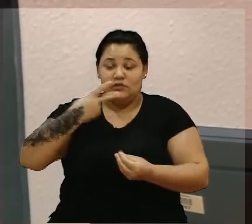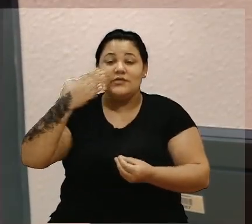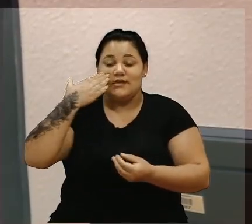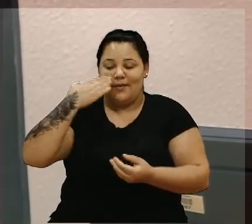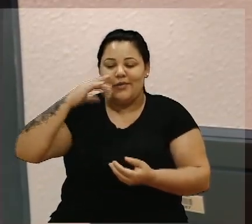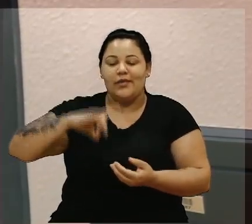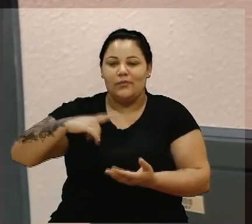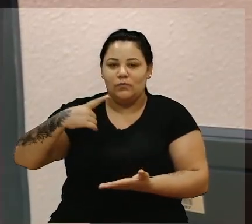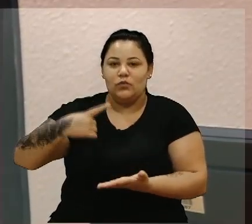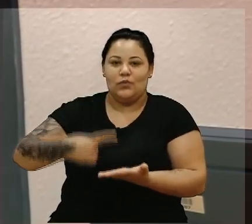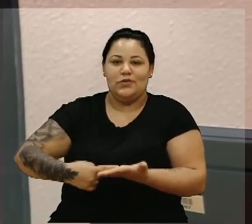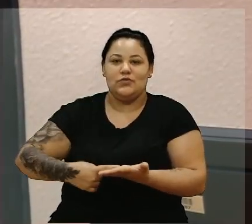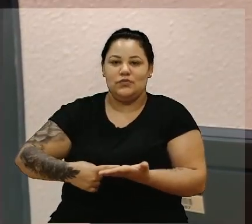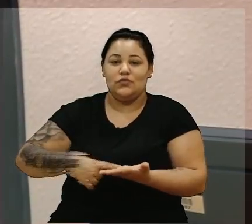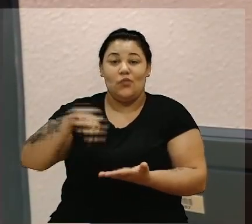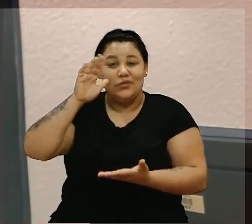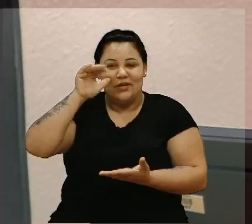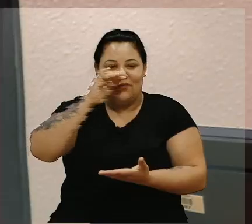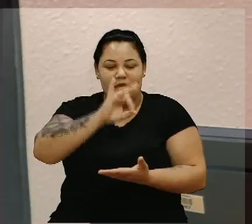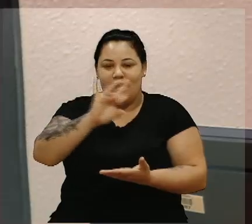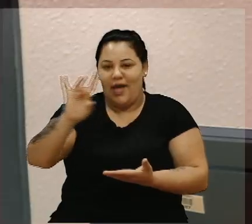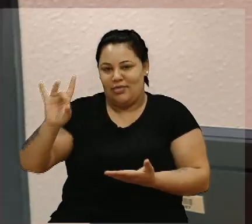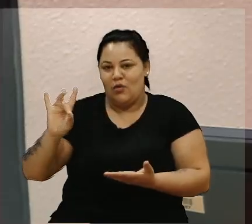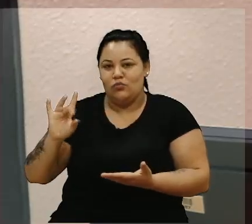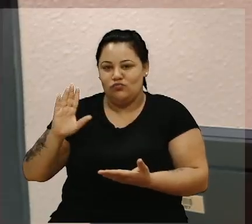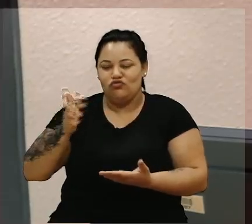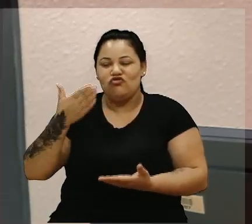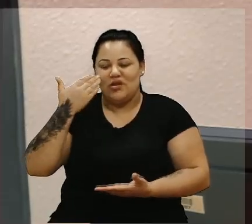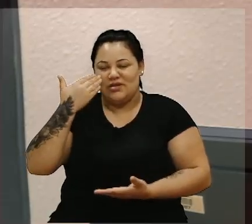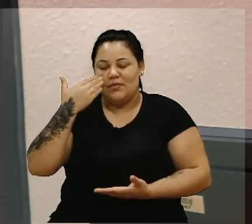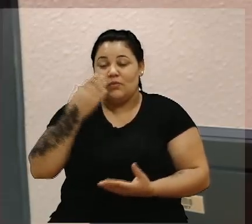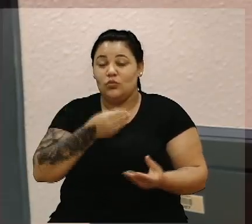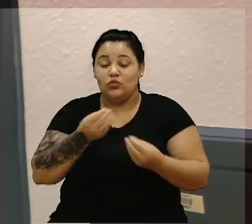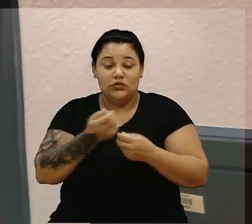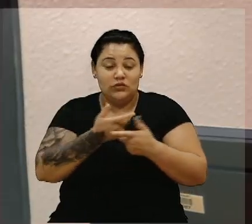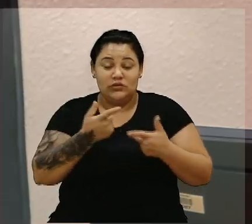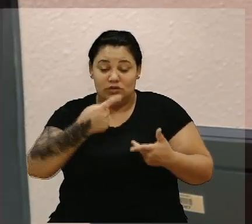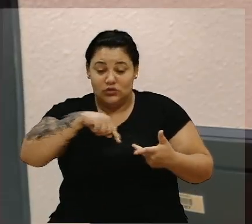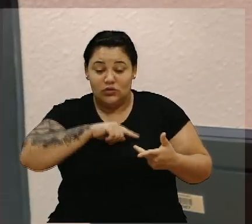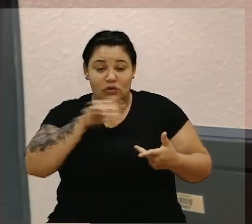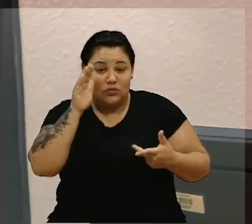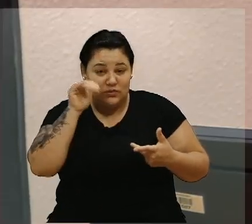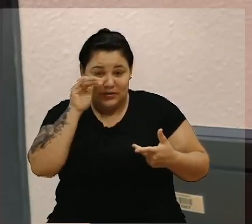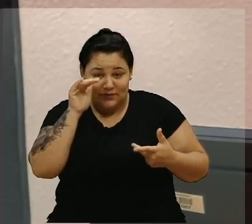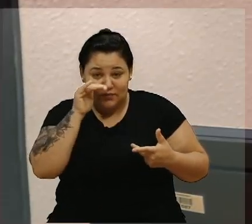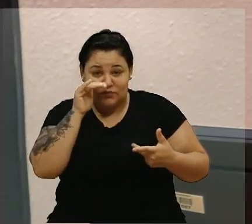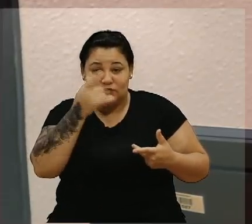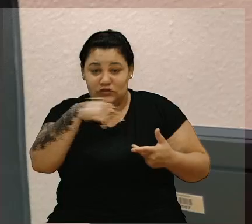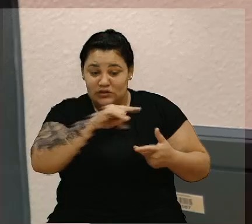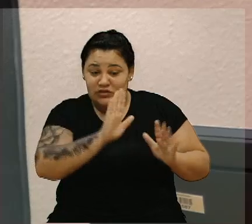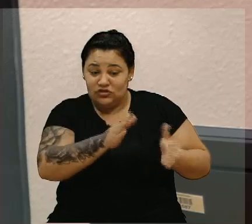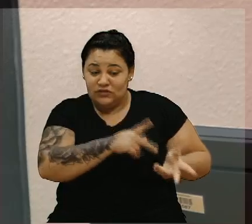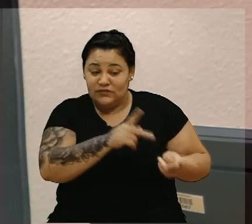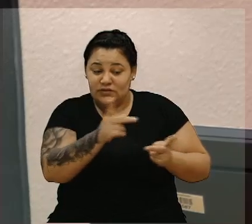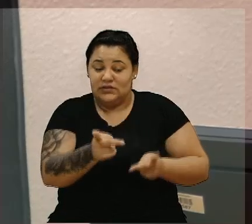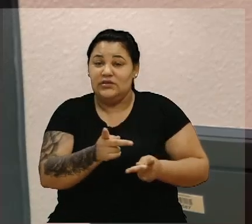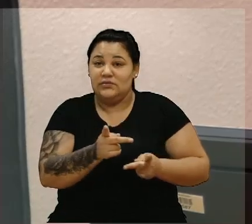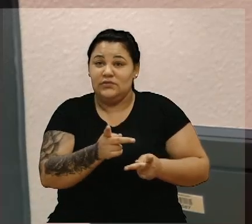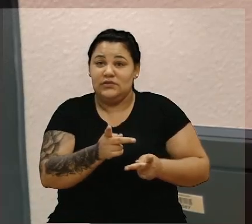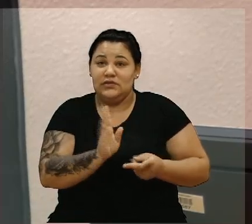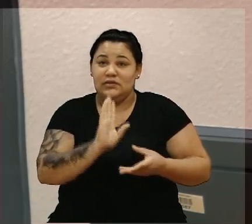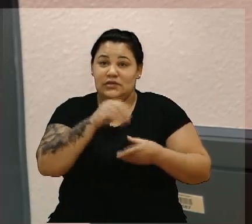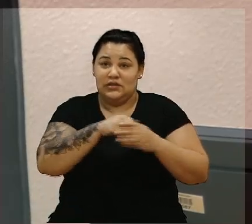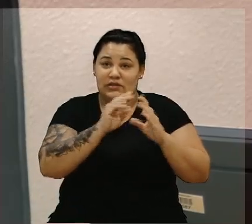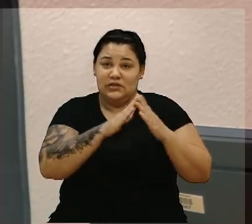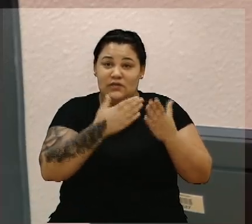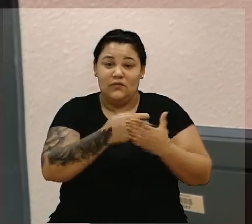observa cada um e cada uma. Muitas coisas que a gente observa, às vezes vocês já foram na escola, mas vocês não conseguem